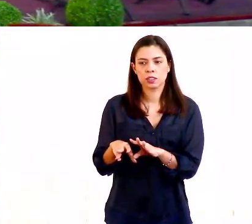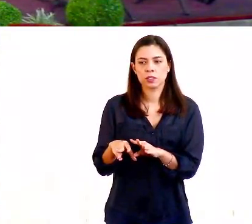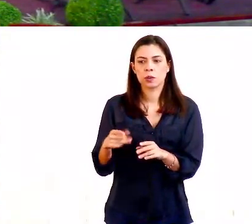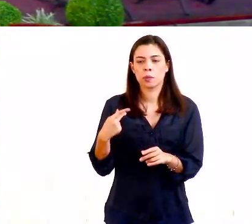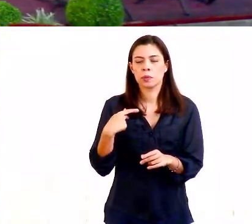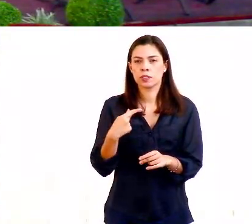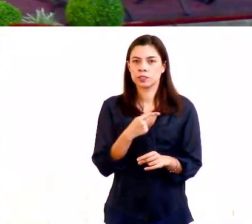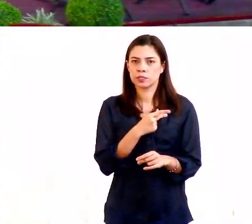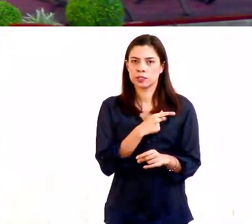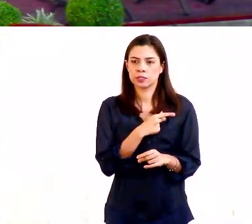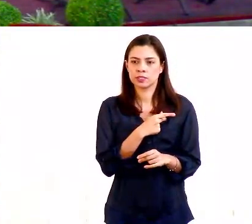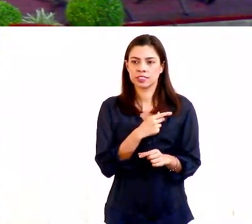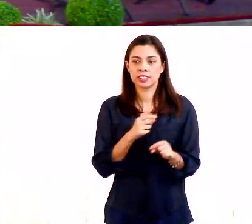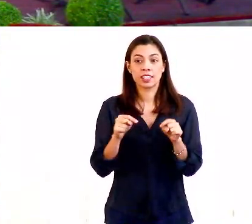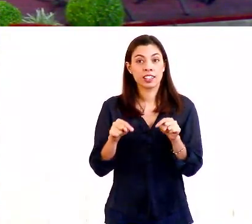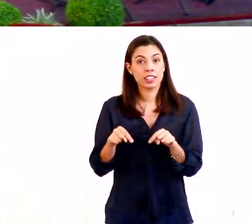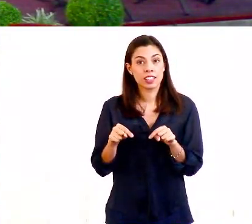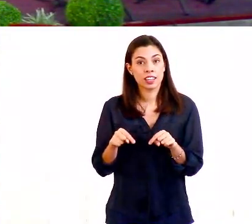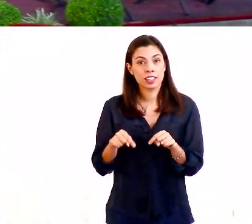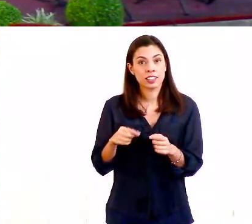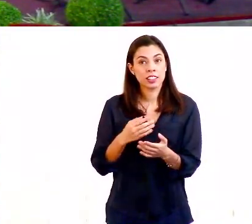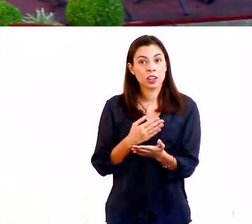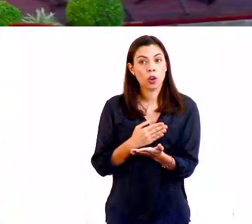foi seminarista aqui da Igreja da Lapa em